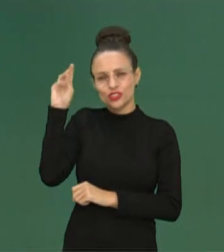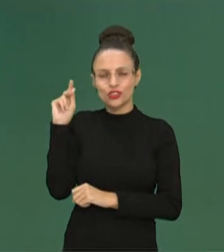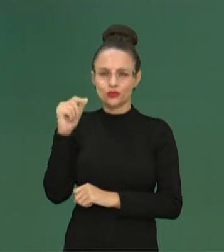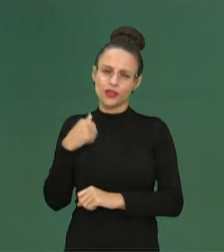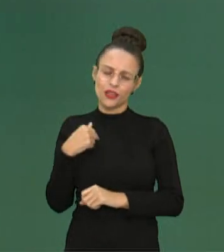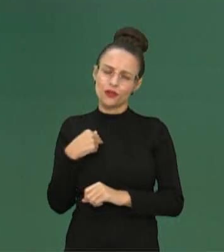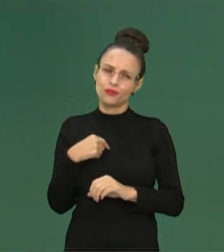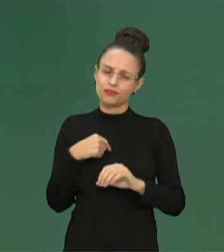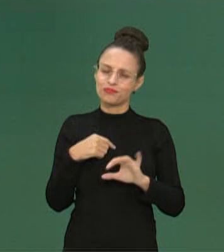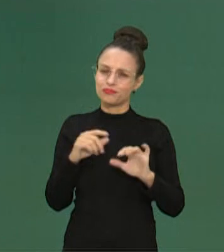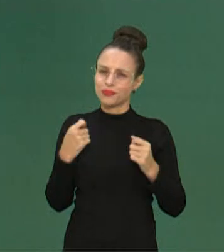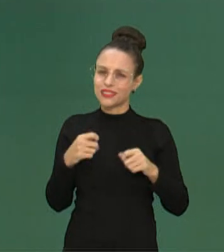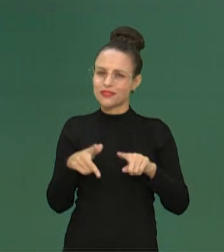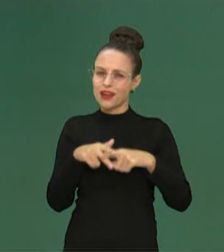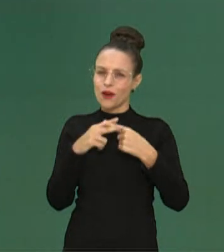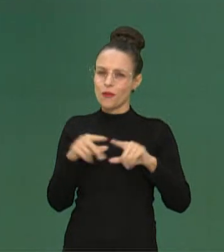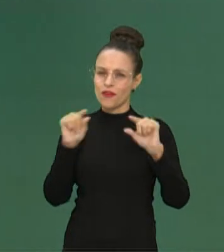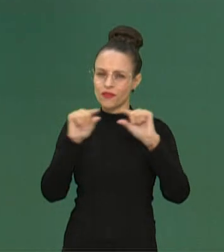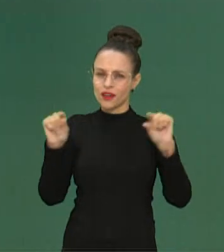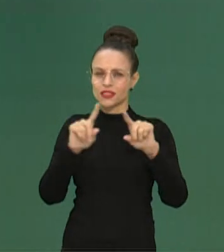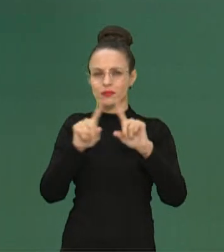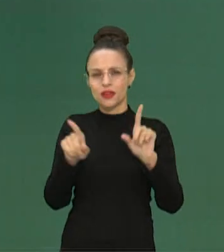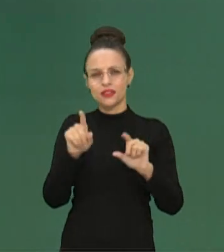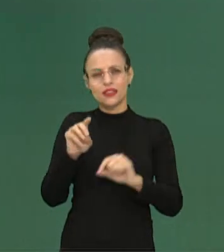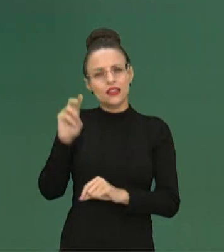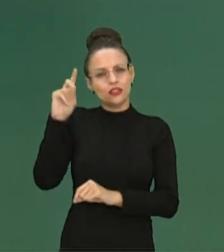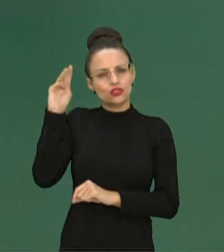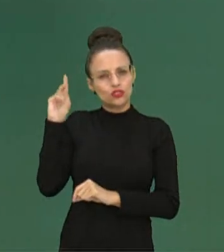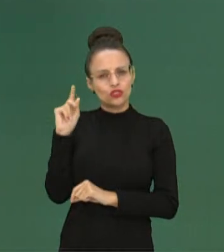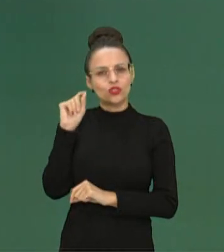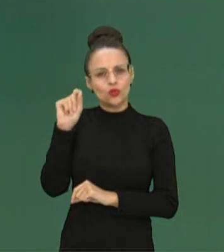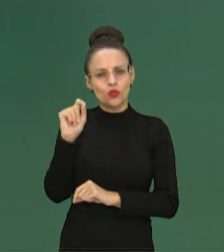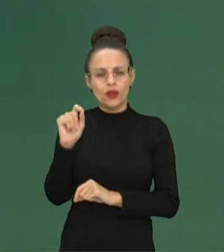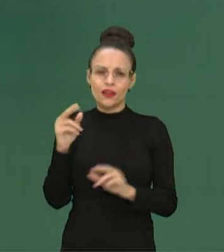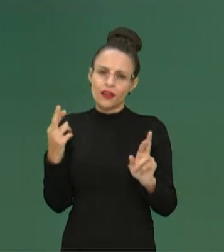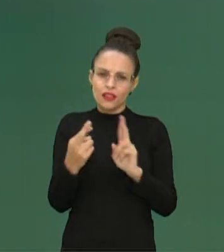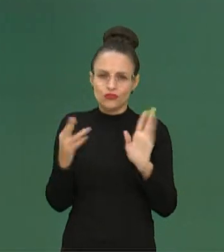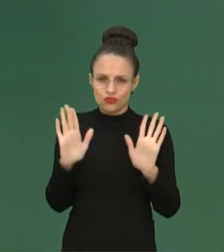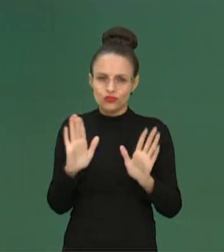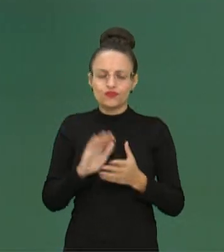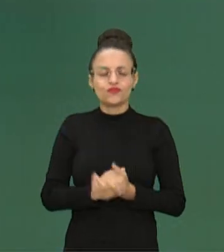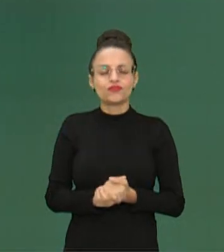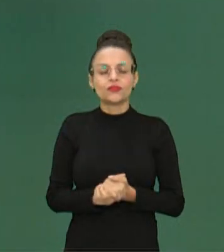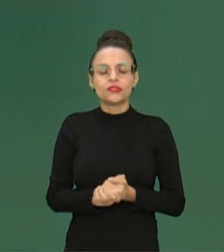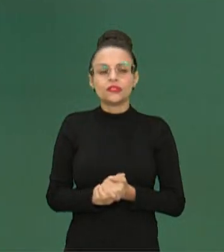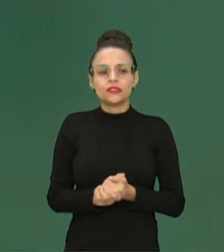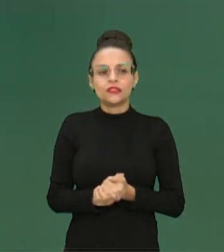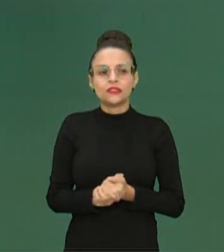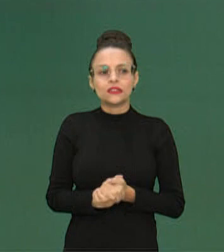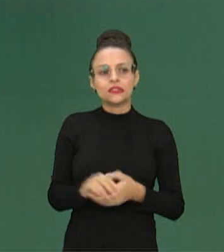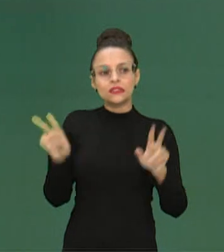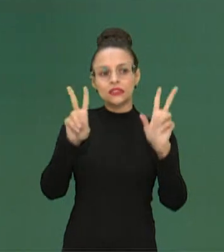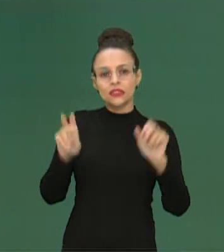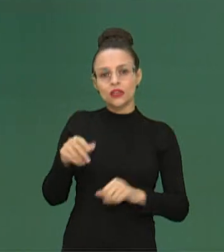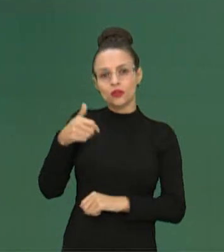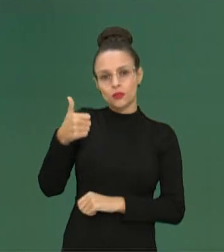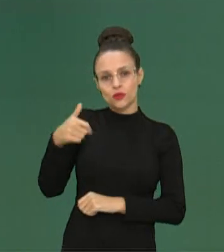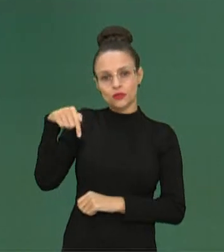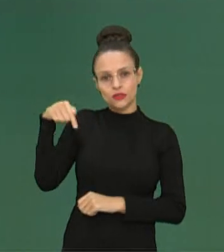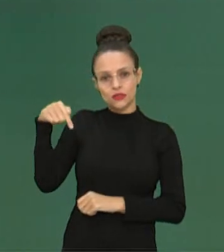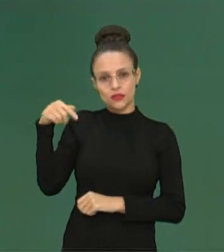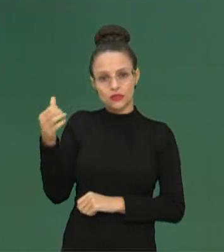mexido aqui na frase, mas isso é uma questão de antigo relativo. Foi citado em 1776